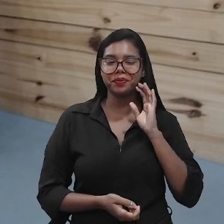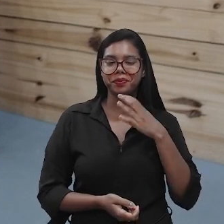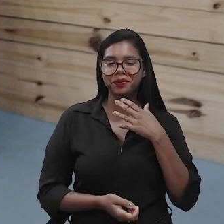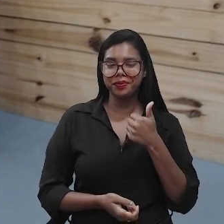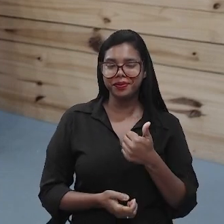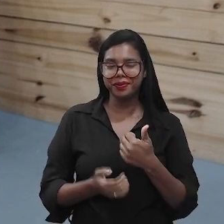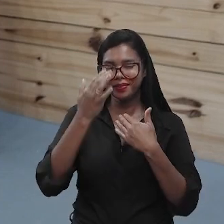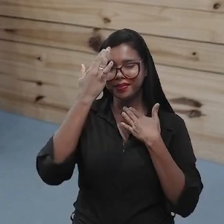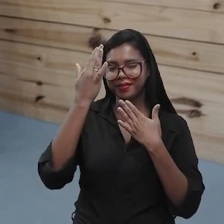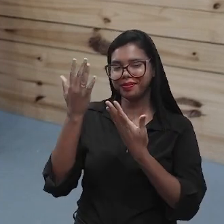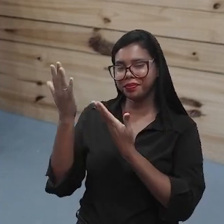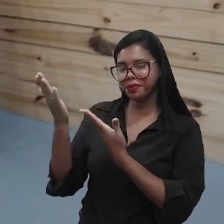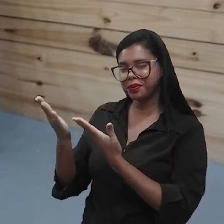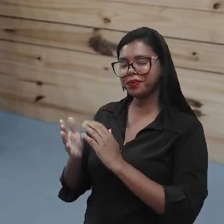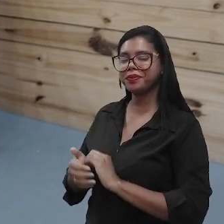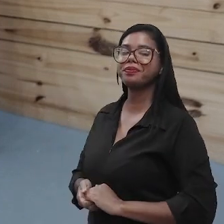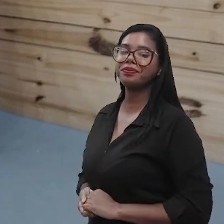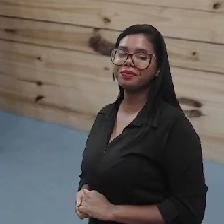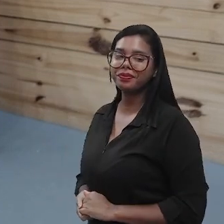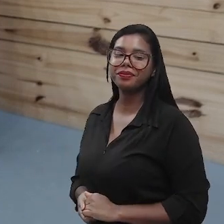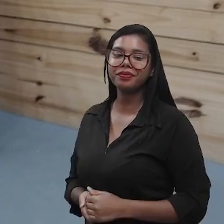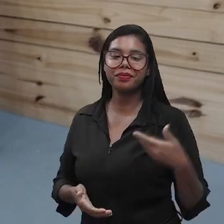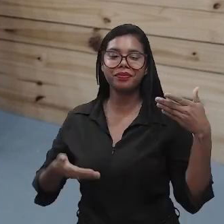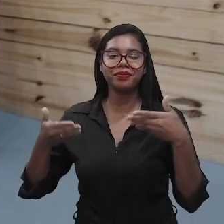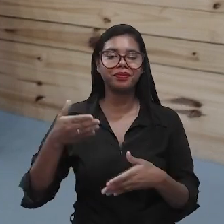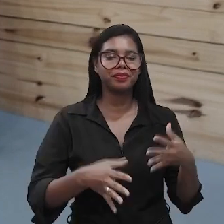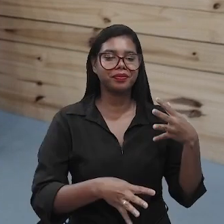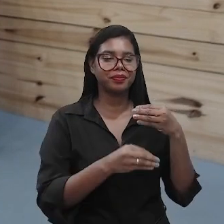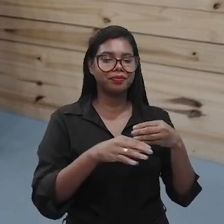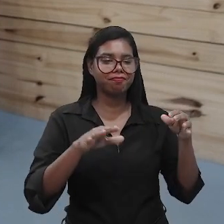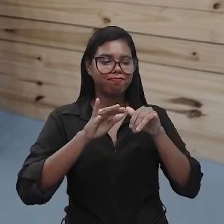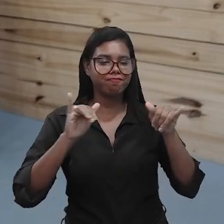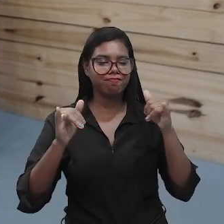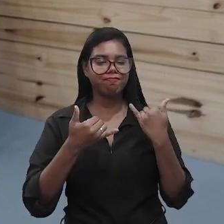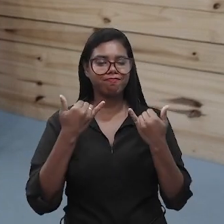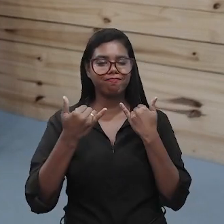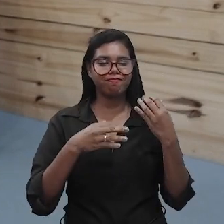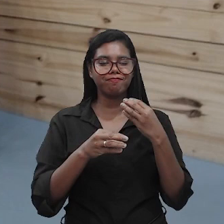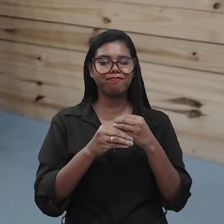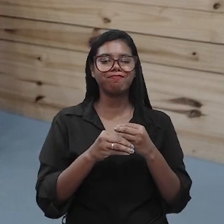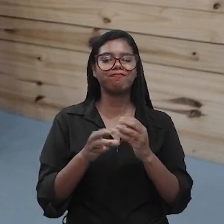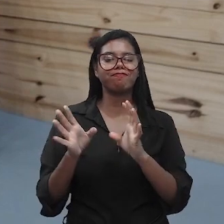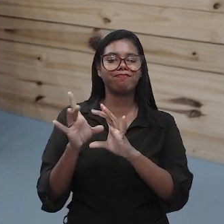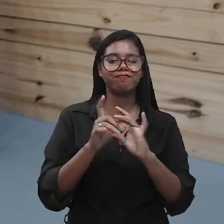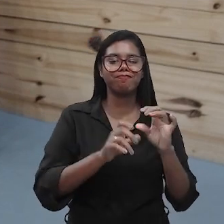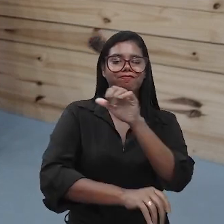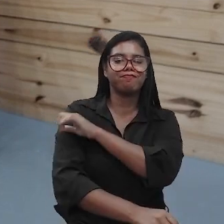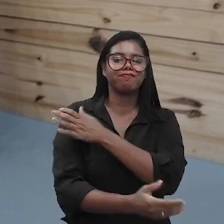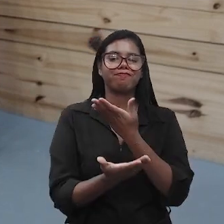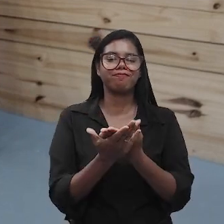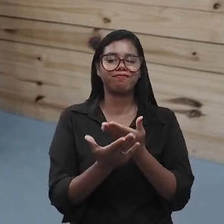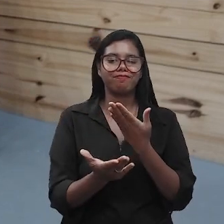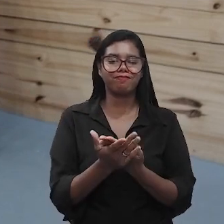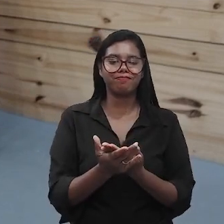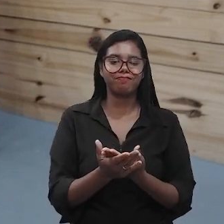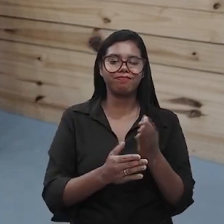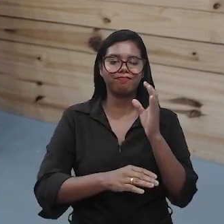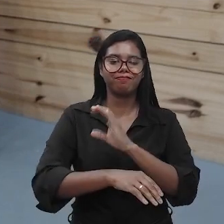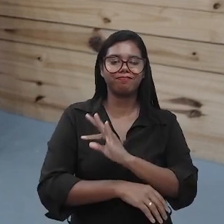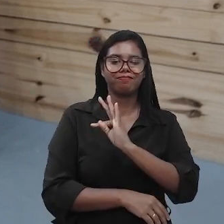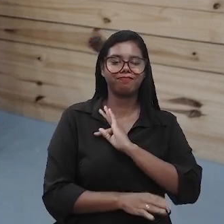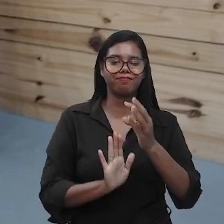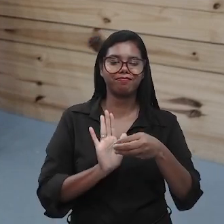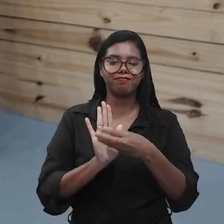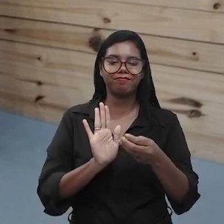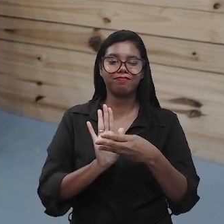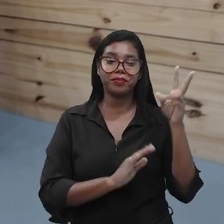vez pela participação, disponibilidade, dispor do teu tempo, teu conhecimento com os alunos e as alunas do curso técnico em multimídia. Lembrando que a